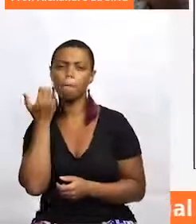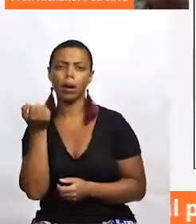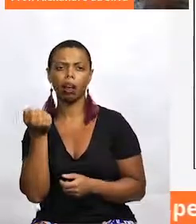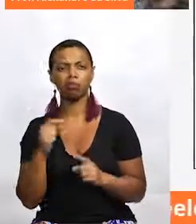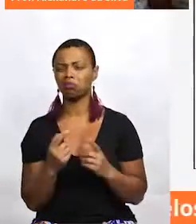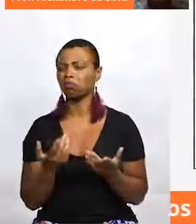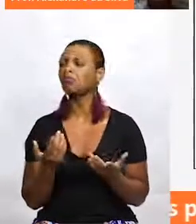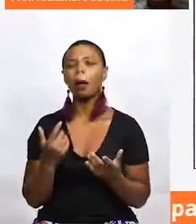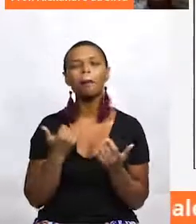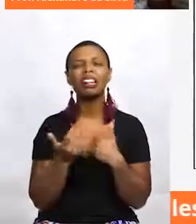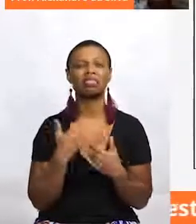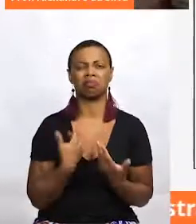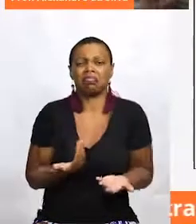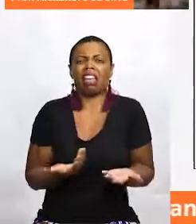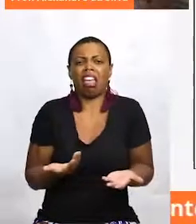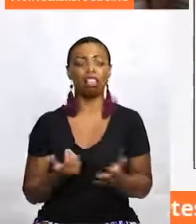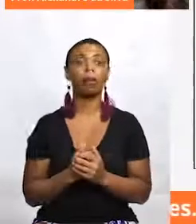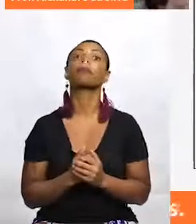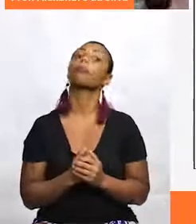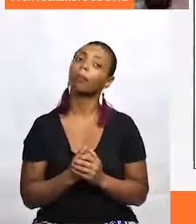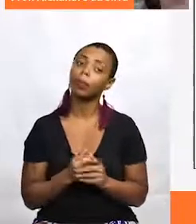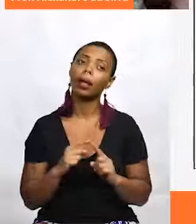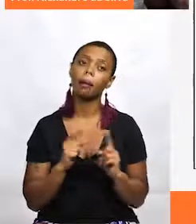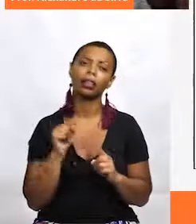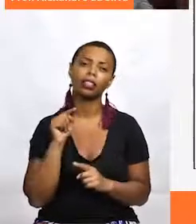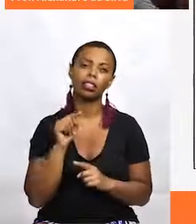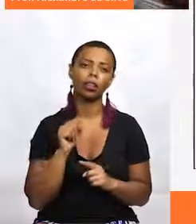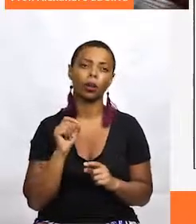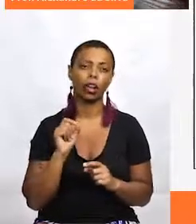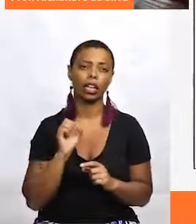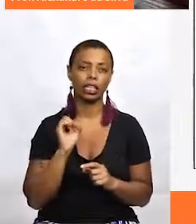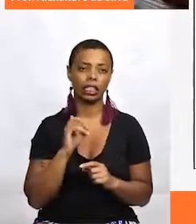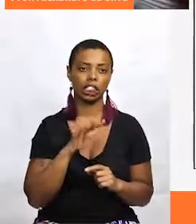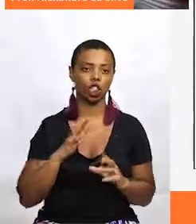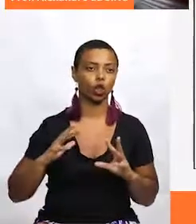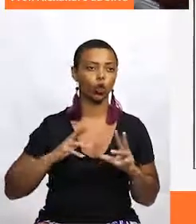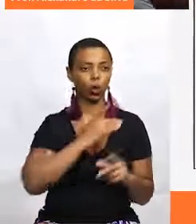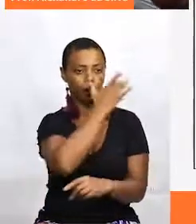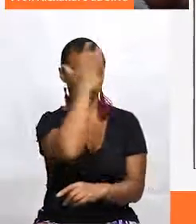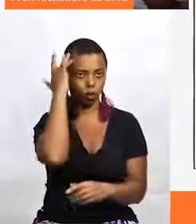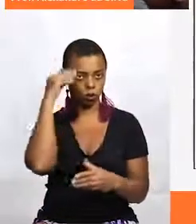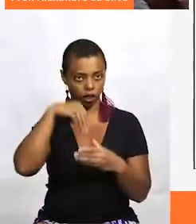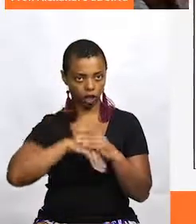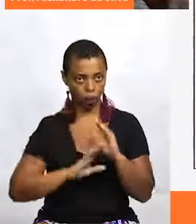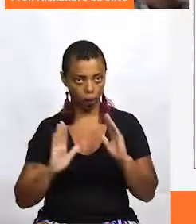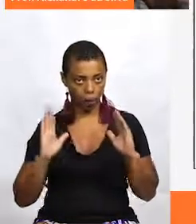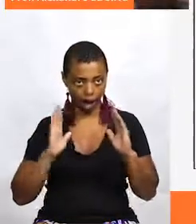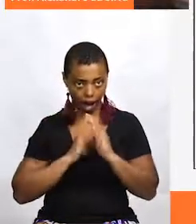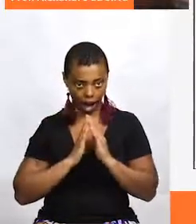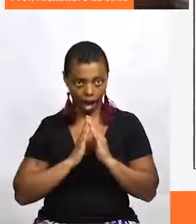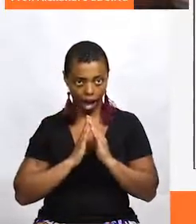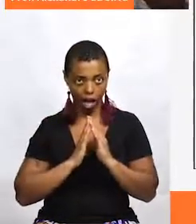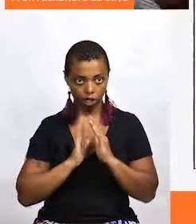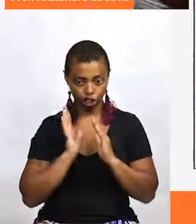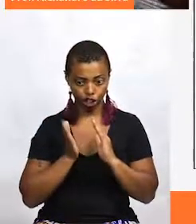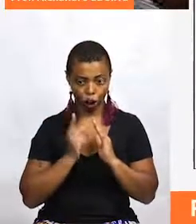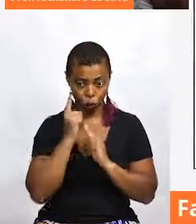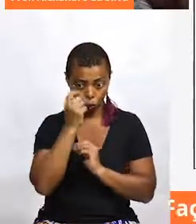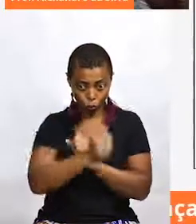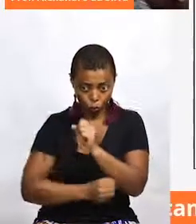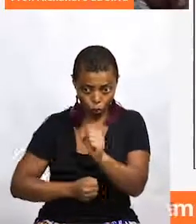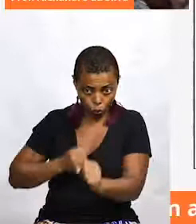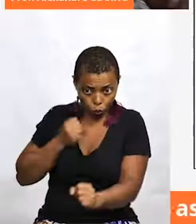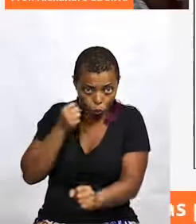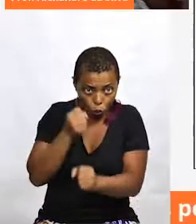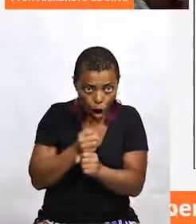gente é muito mais hábil, né? Então, se todo mundo aqui, né, estiver numa casa, né, numa moradia há mais de um ano, se chegar em